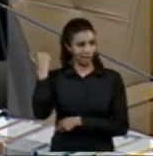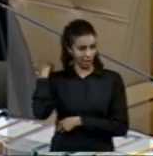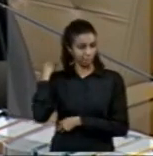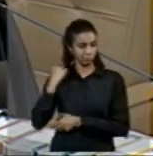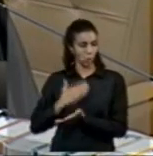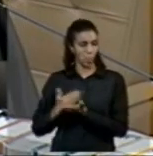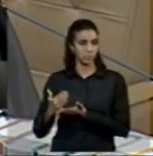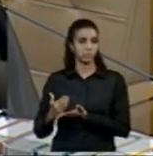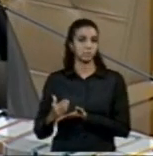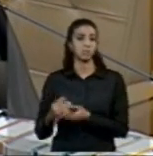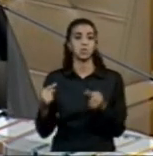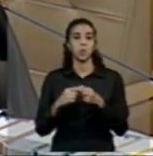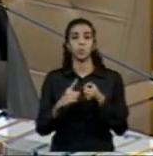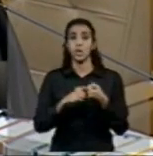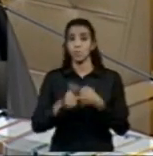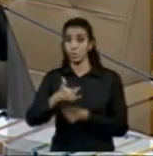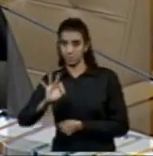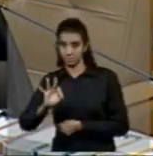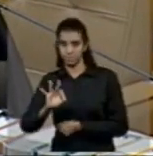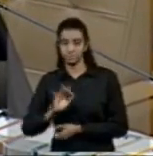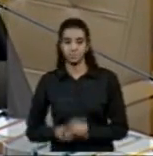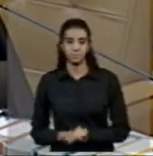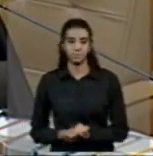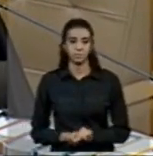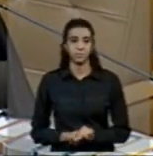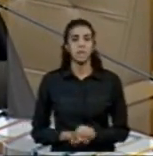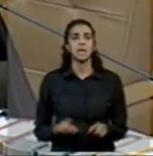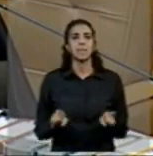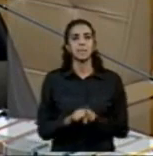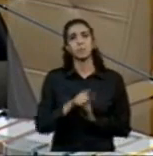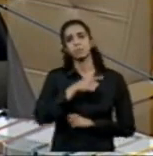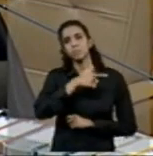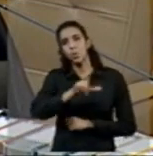original, nos termos do artigo 10, além de